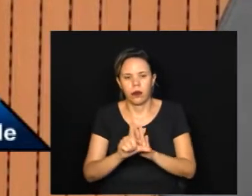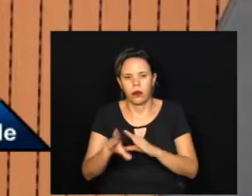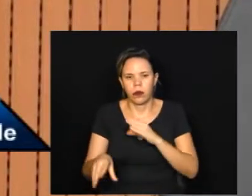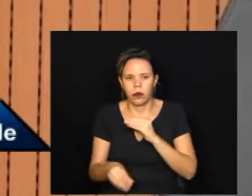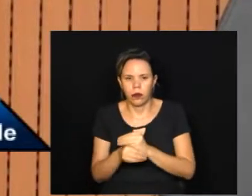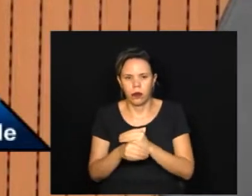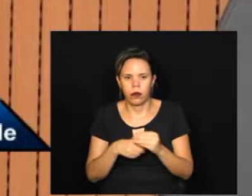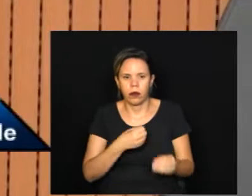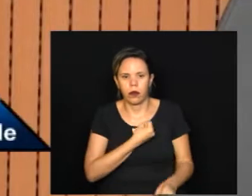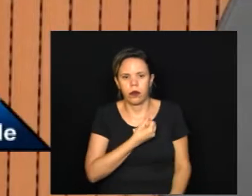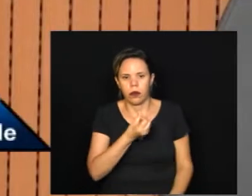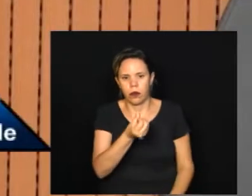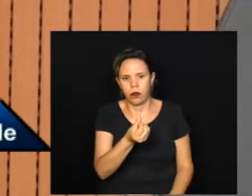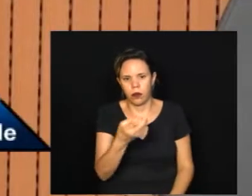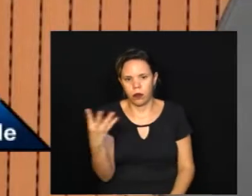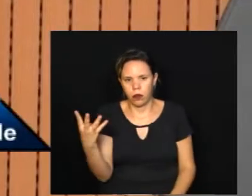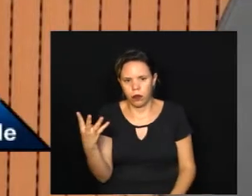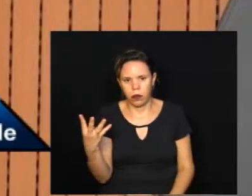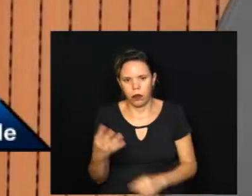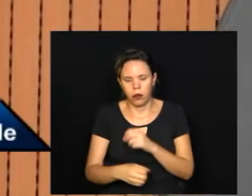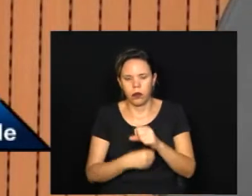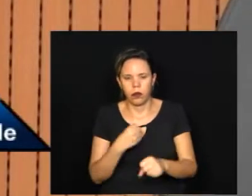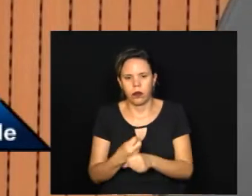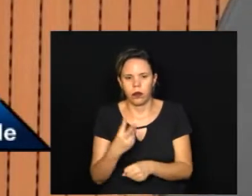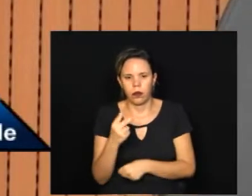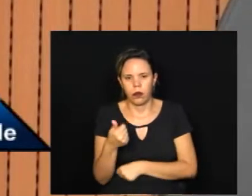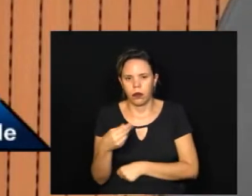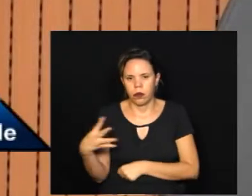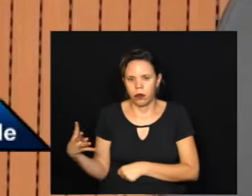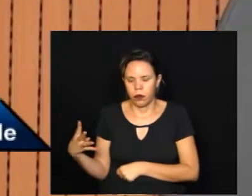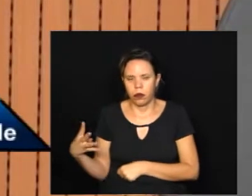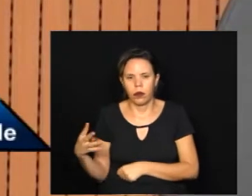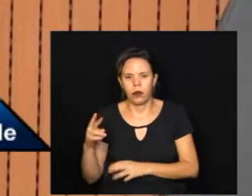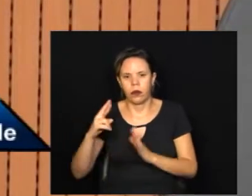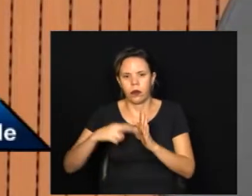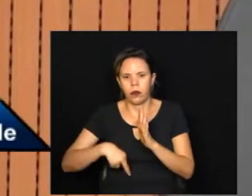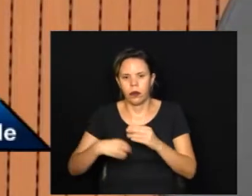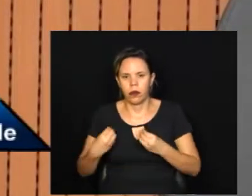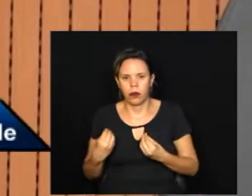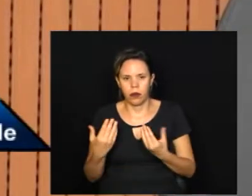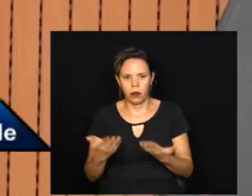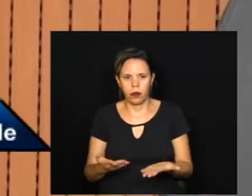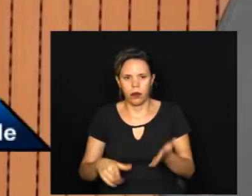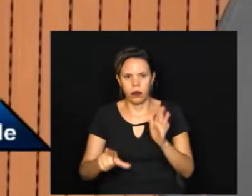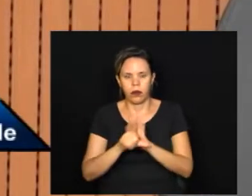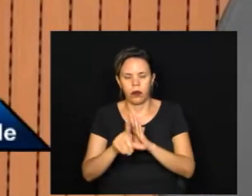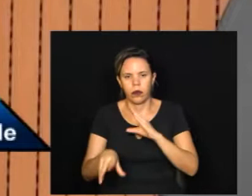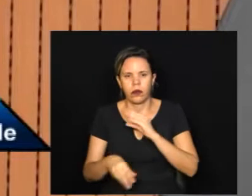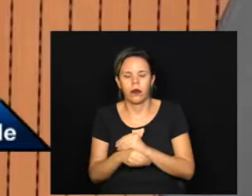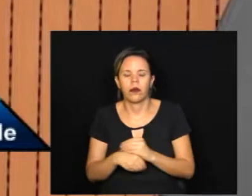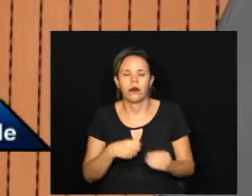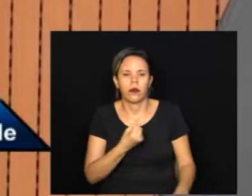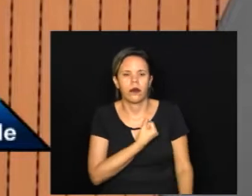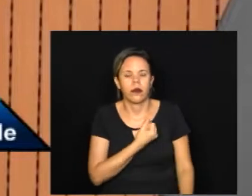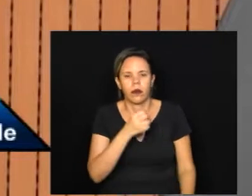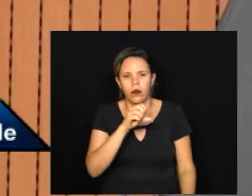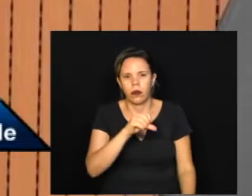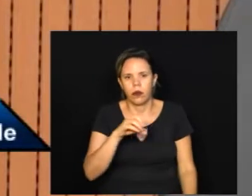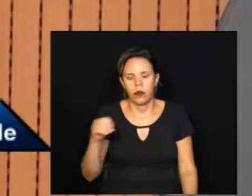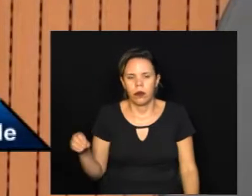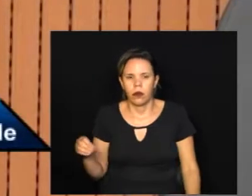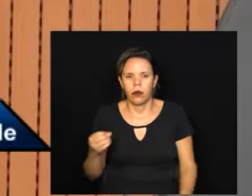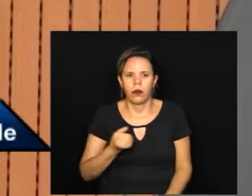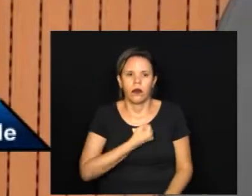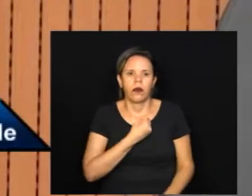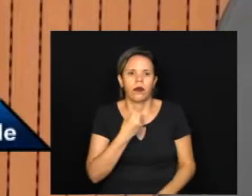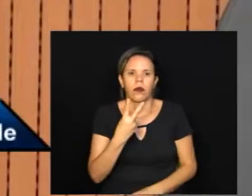Complementar número 64 de 2014, com a redação que lhe foi dada pela Lei Complementar número 90 de